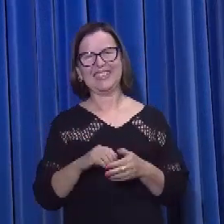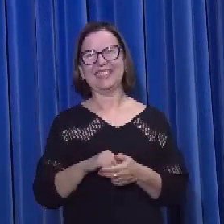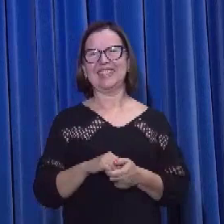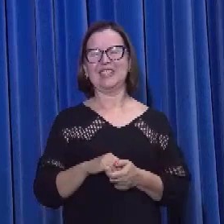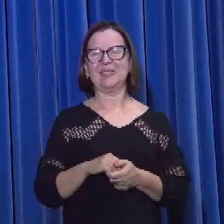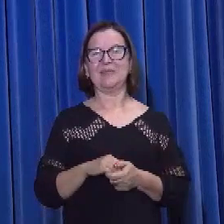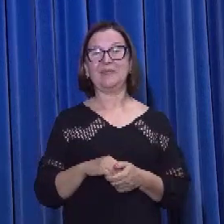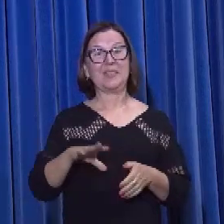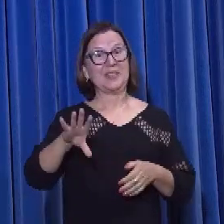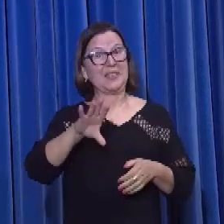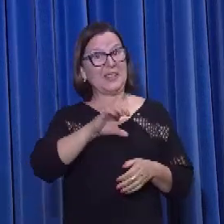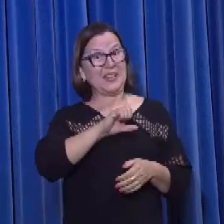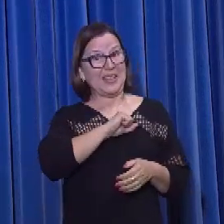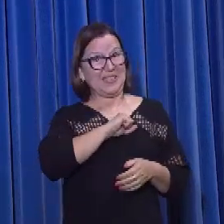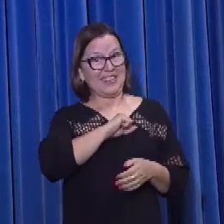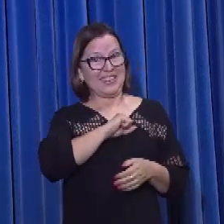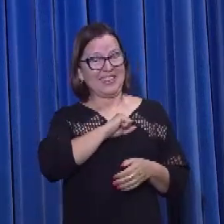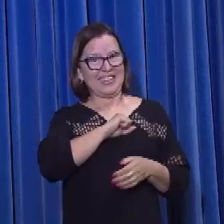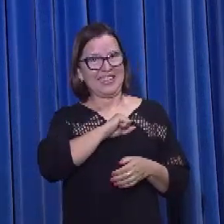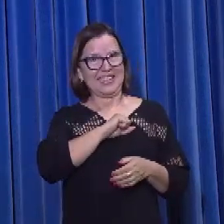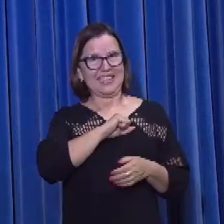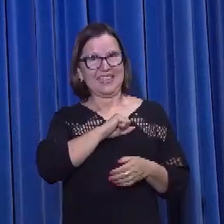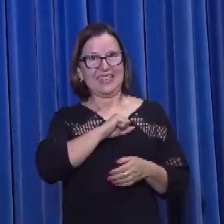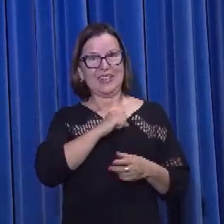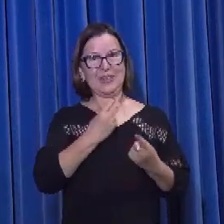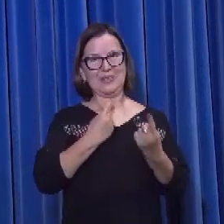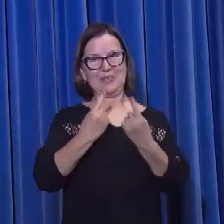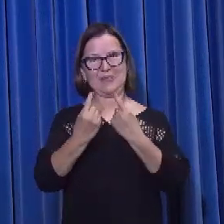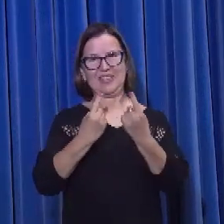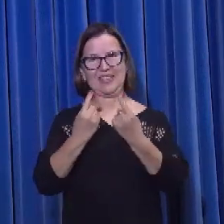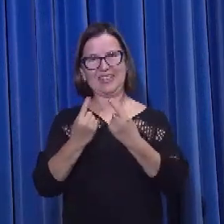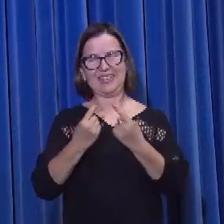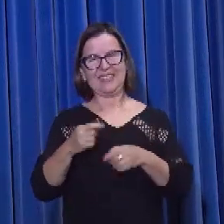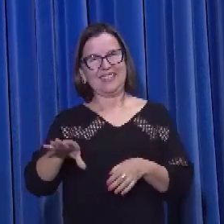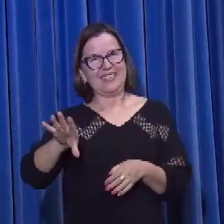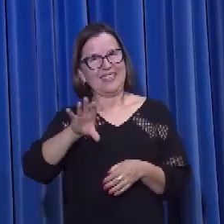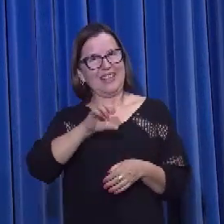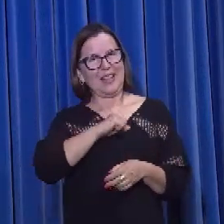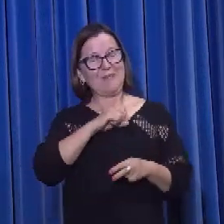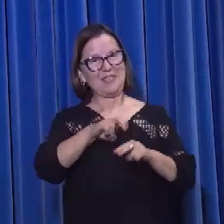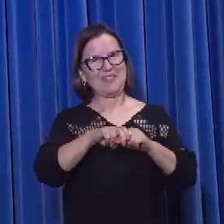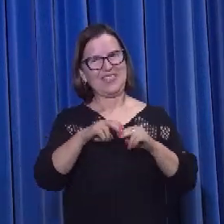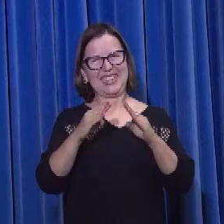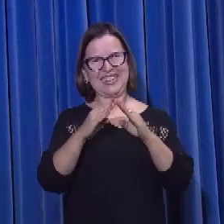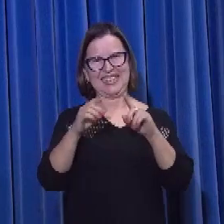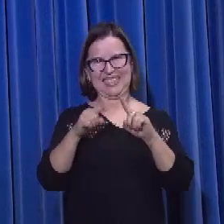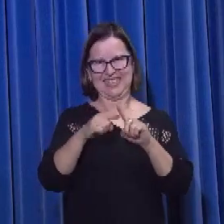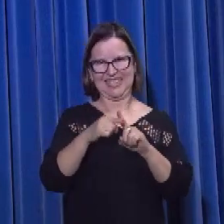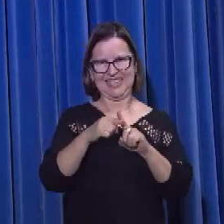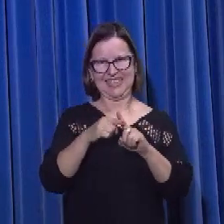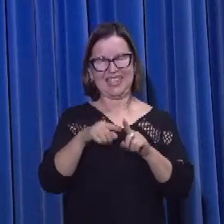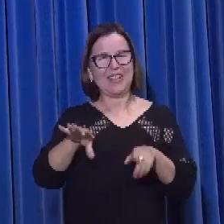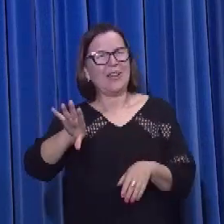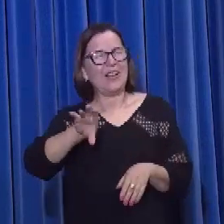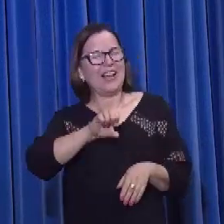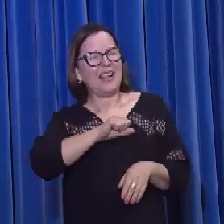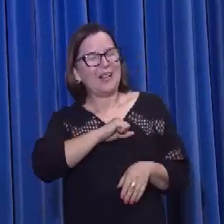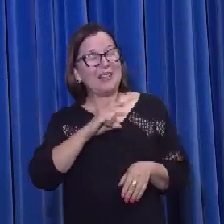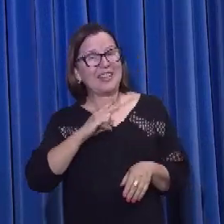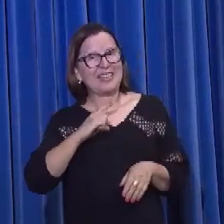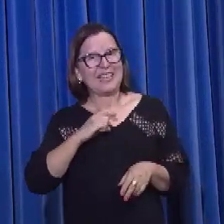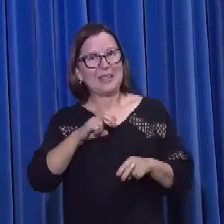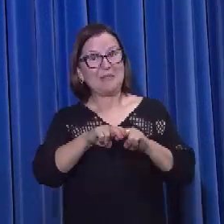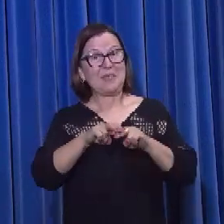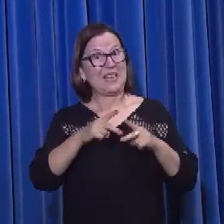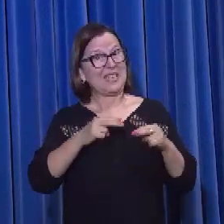do amor que ele tem um pelo outro, do amor que ele tem pela igreja, do amor que ele tem pelas coisas